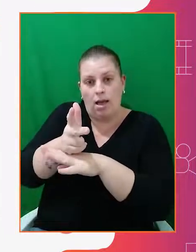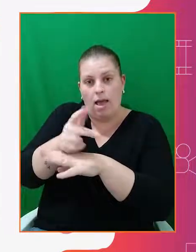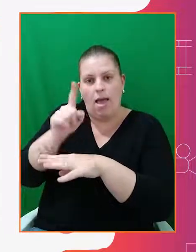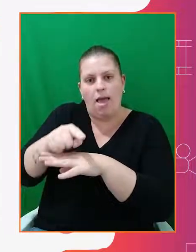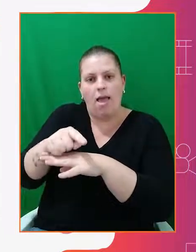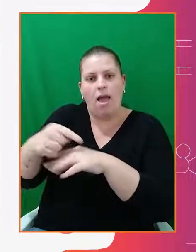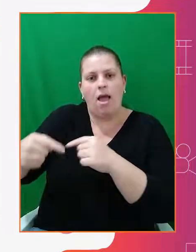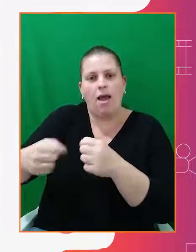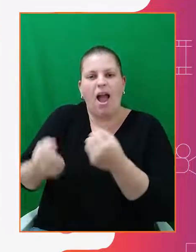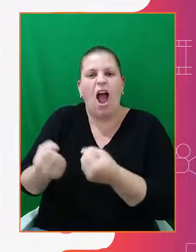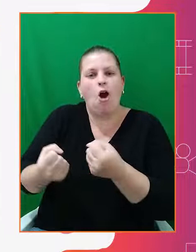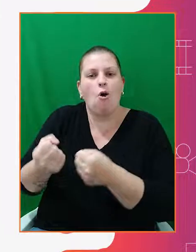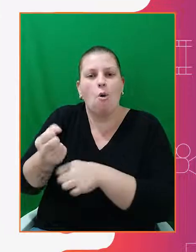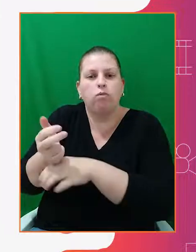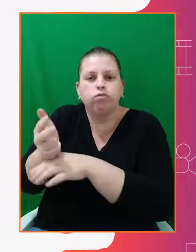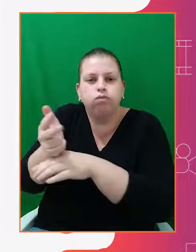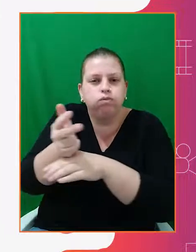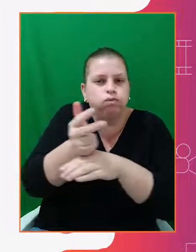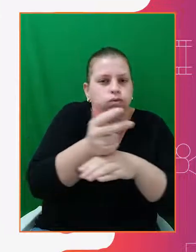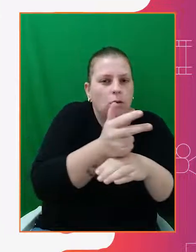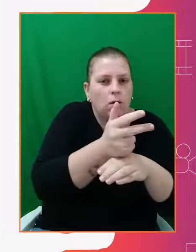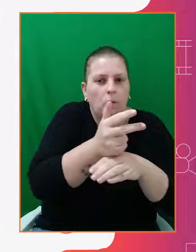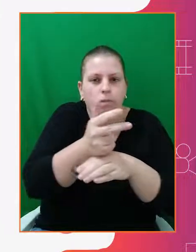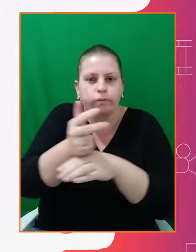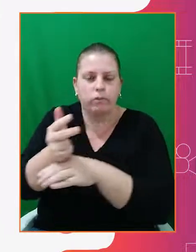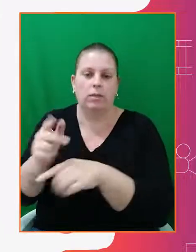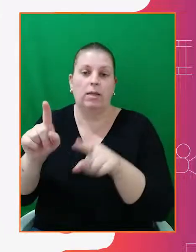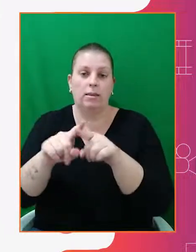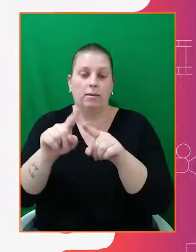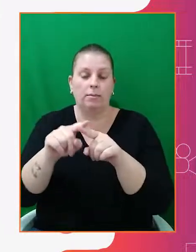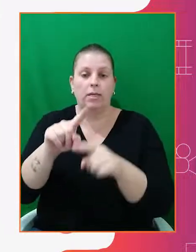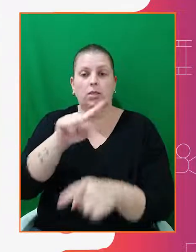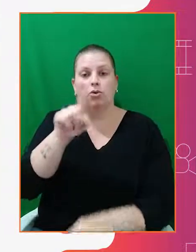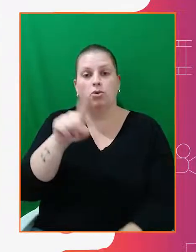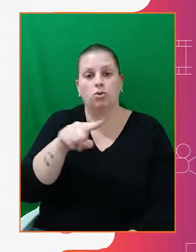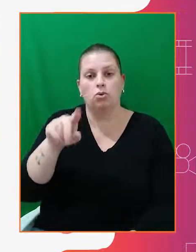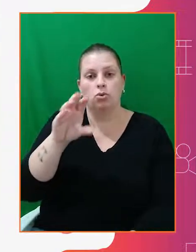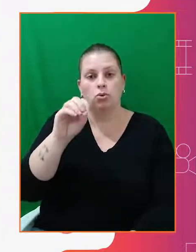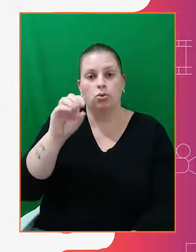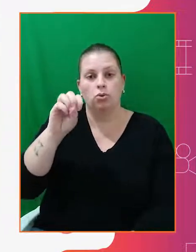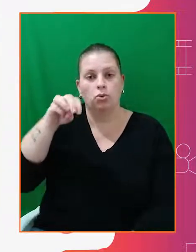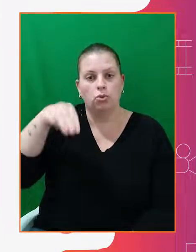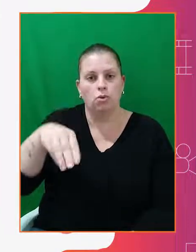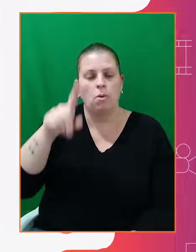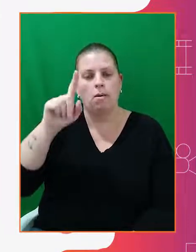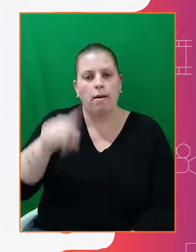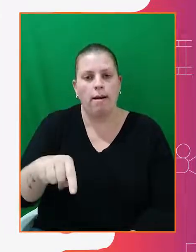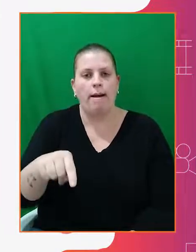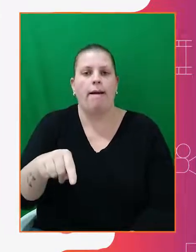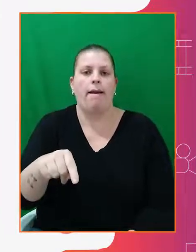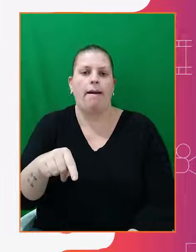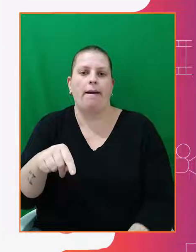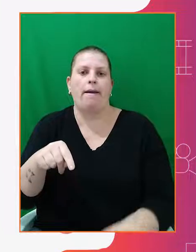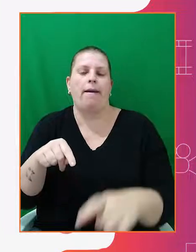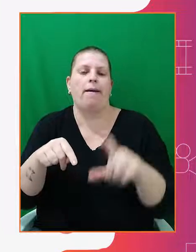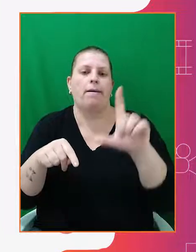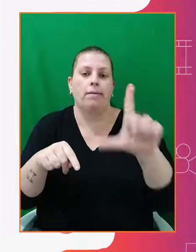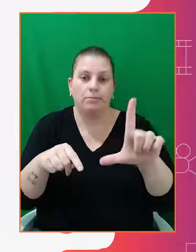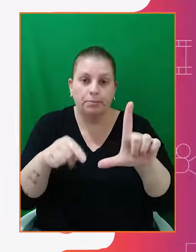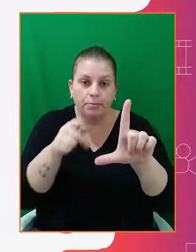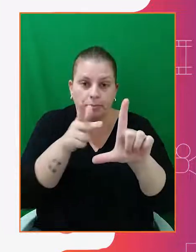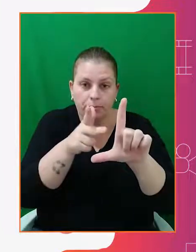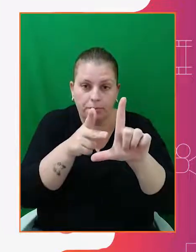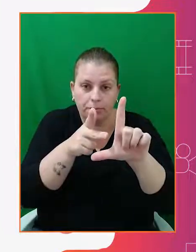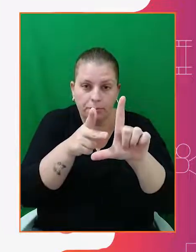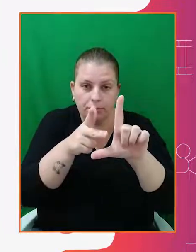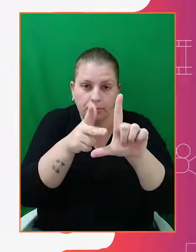de um carro, aquele personagem. E temos também o movimento de zoom, que é um efeito de lente, que vai dar